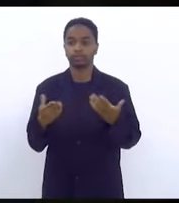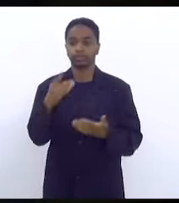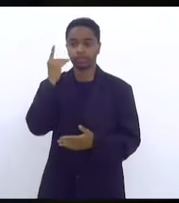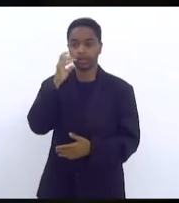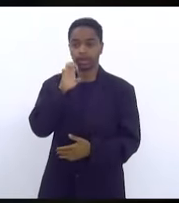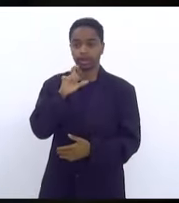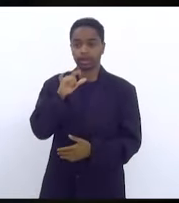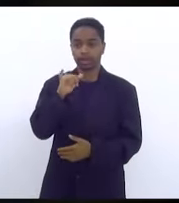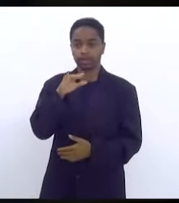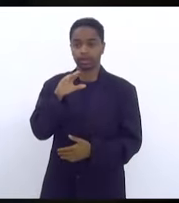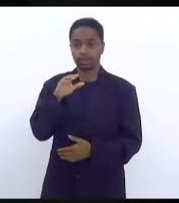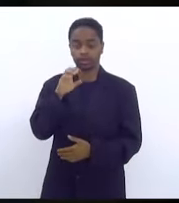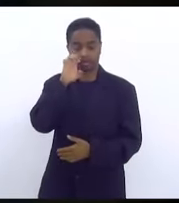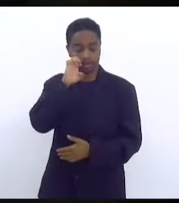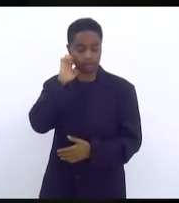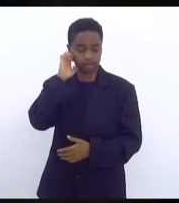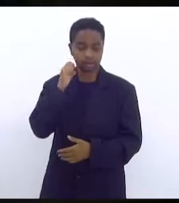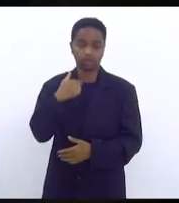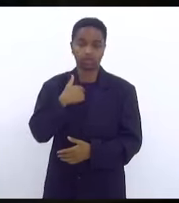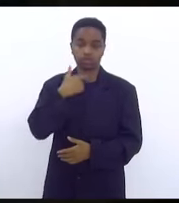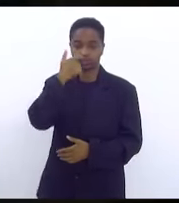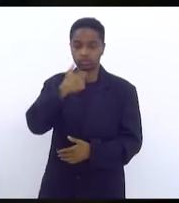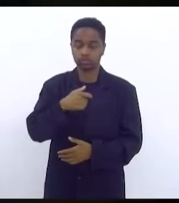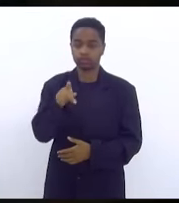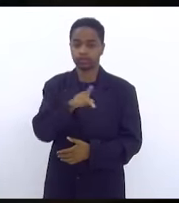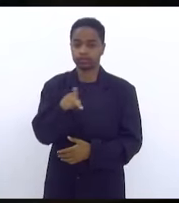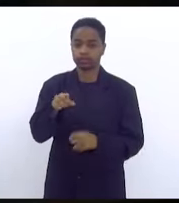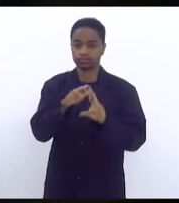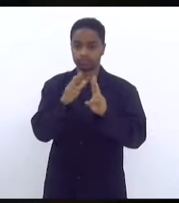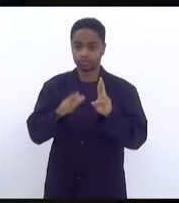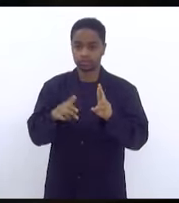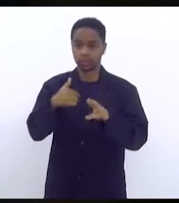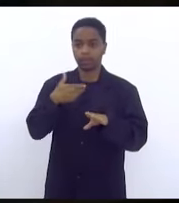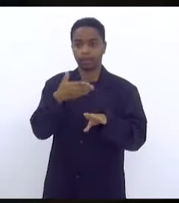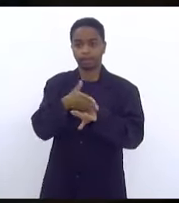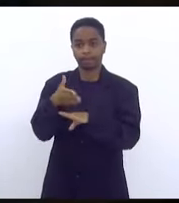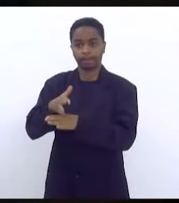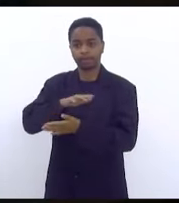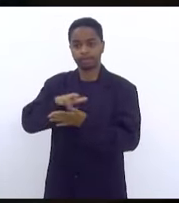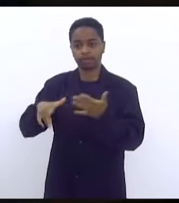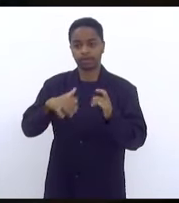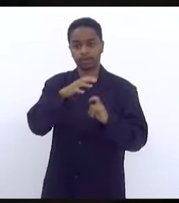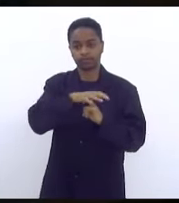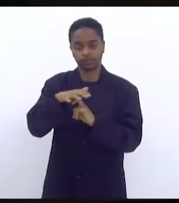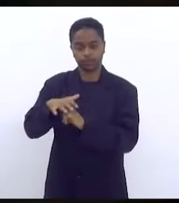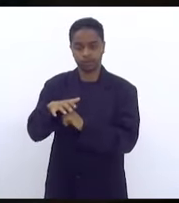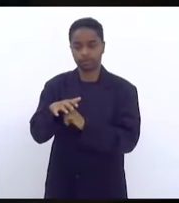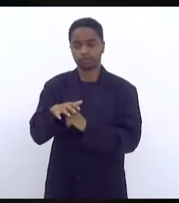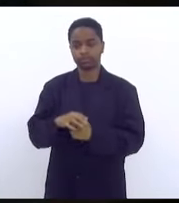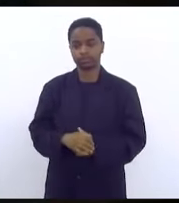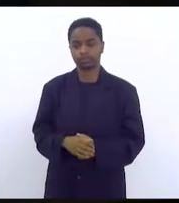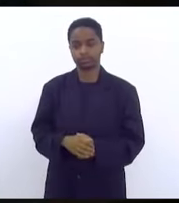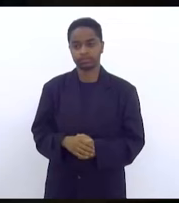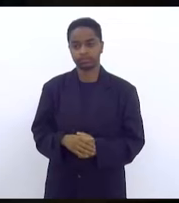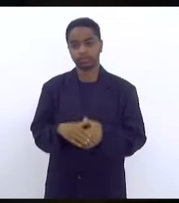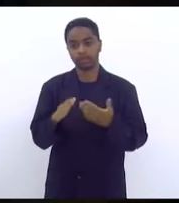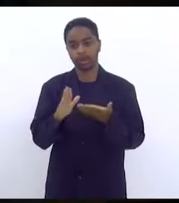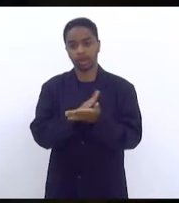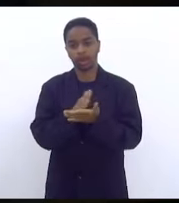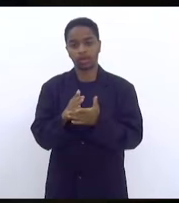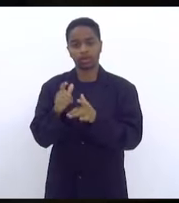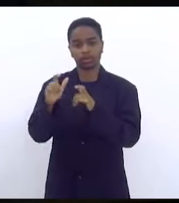Érica, eu sou professor da UFRJ e participei de várias feiras dessas. Algumas no Largo